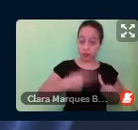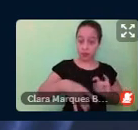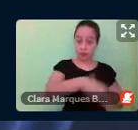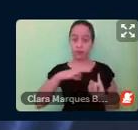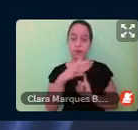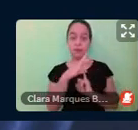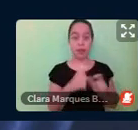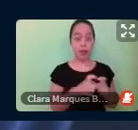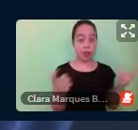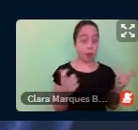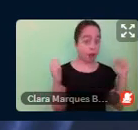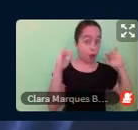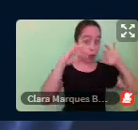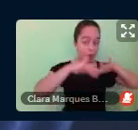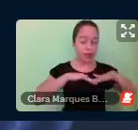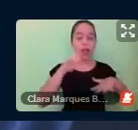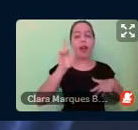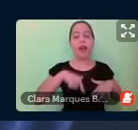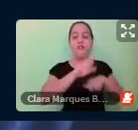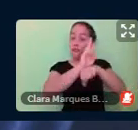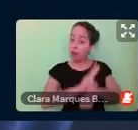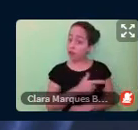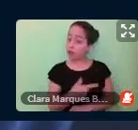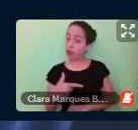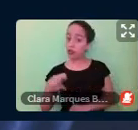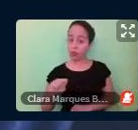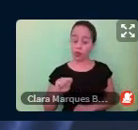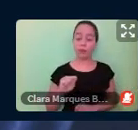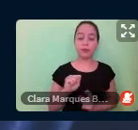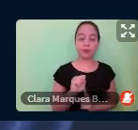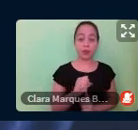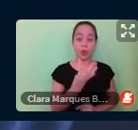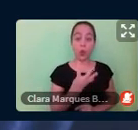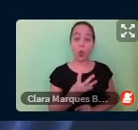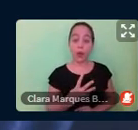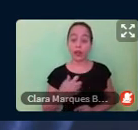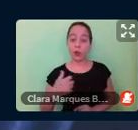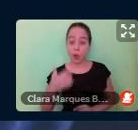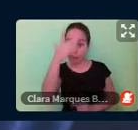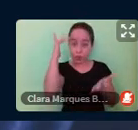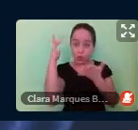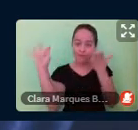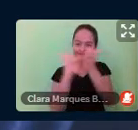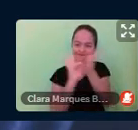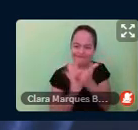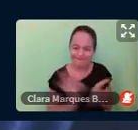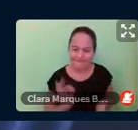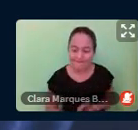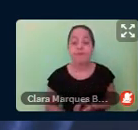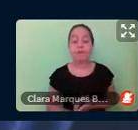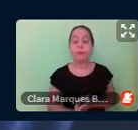ampla concorrência. Foram 28 vagas e 41 inscritos. Então vamos